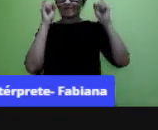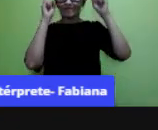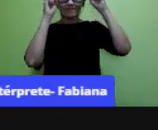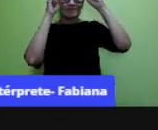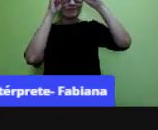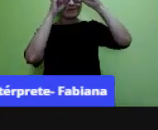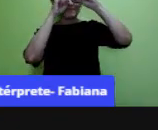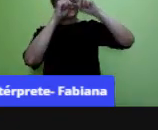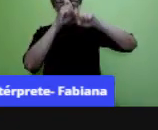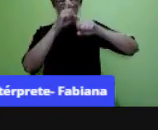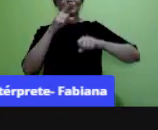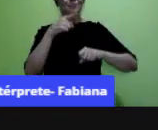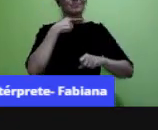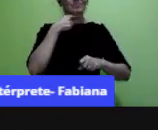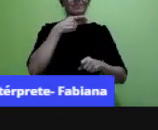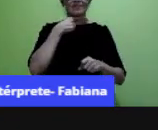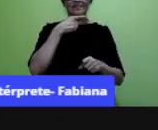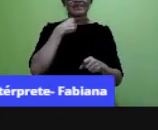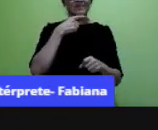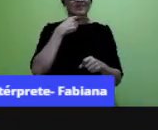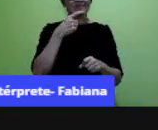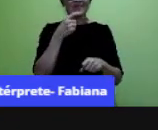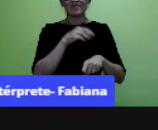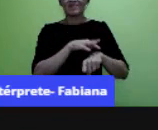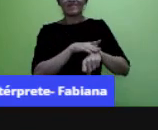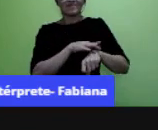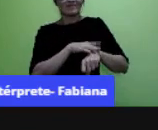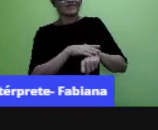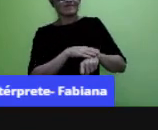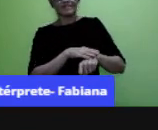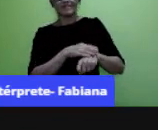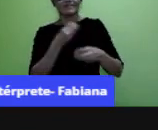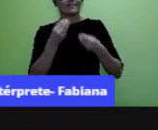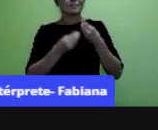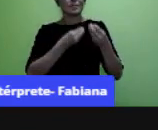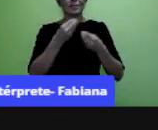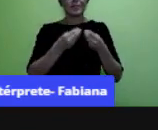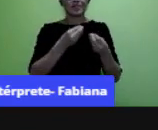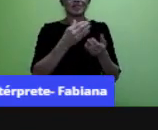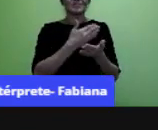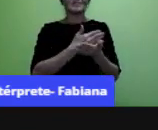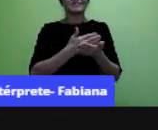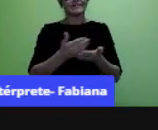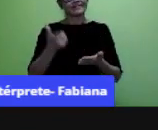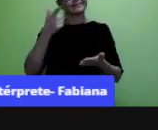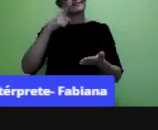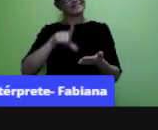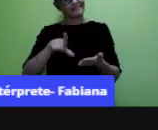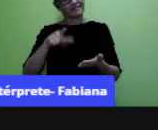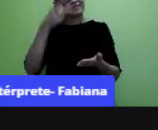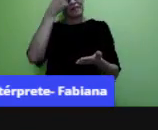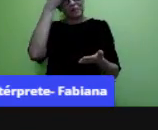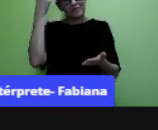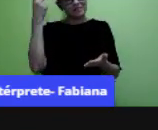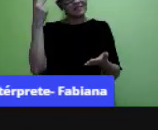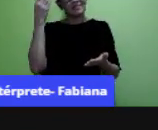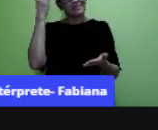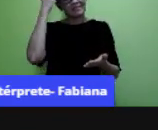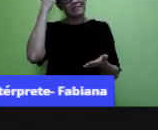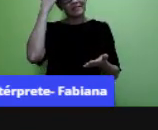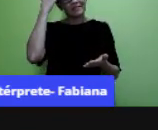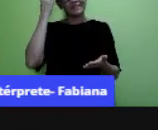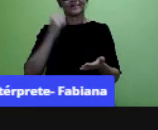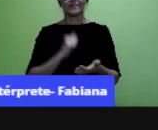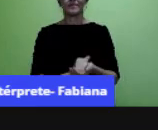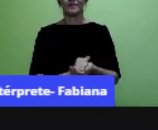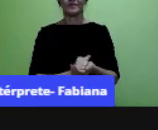aquele movimento daquela mão, ela tem para recomeçar. E ela já sabia aquilo. A criança é a mesma